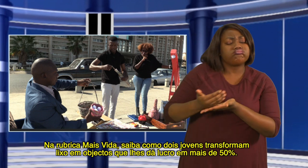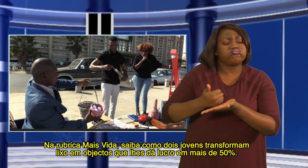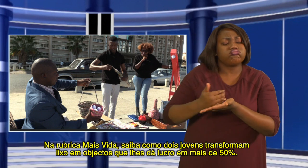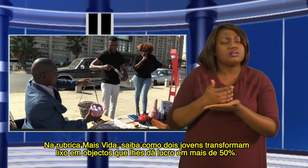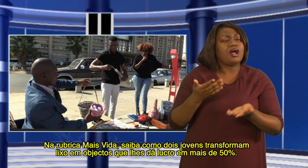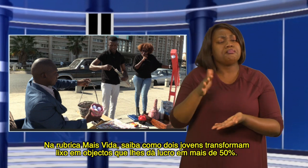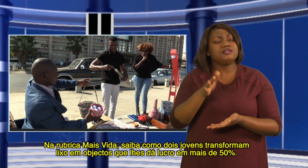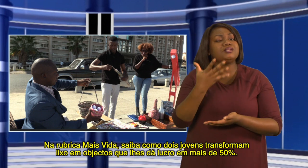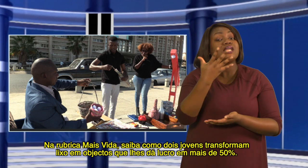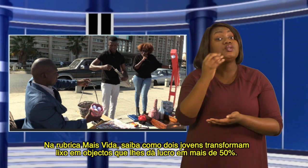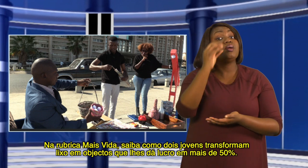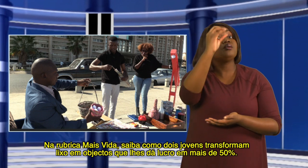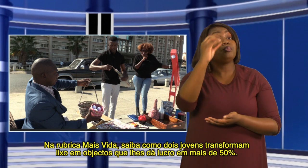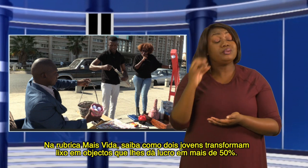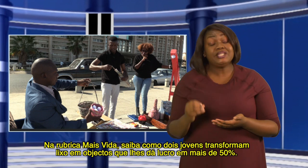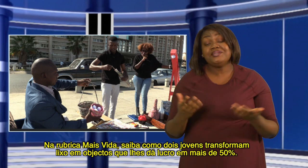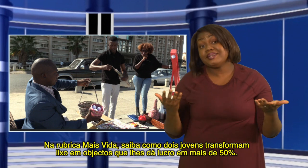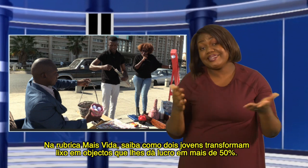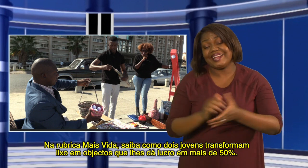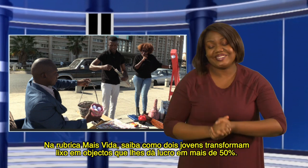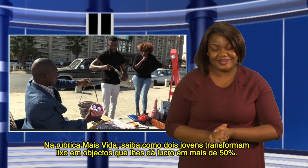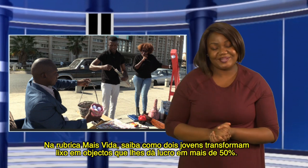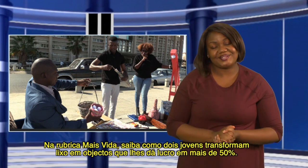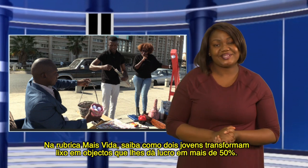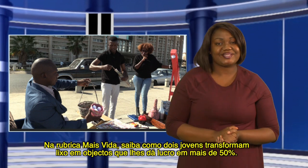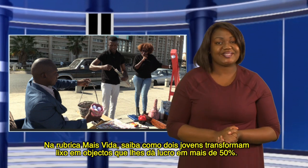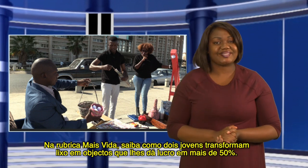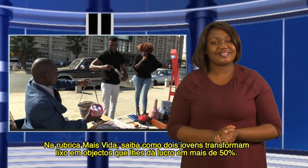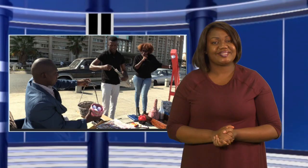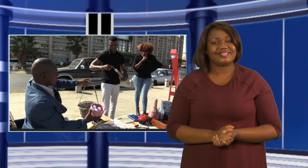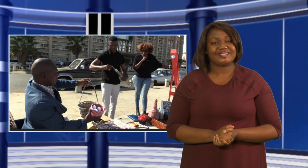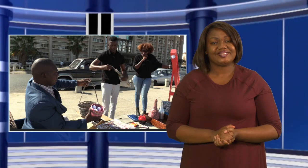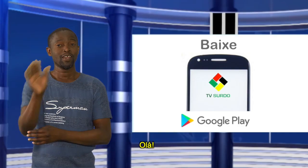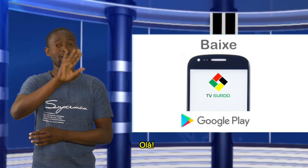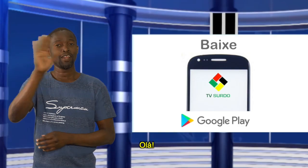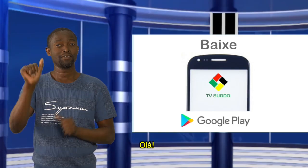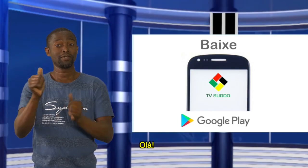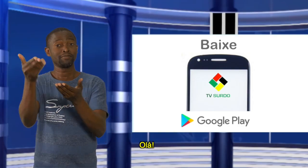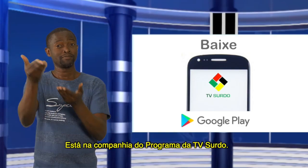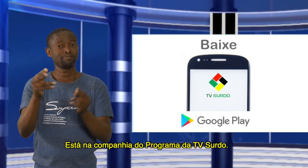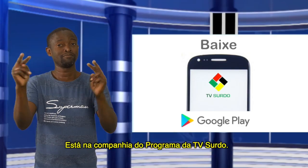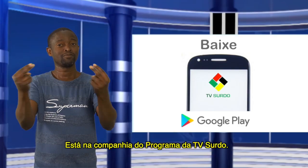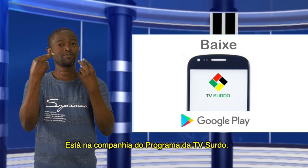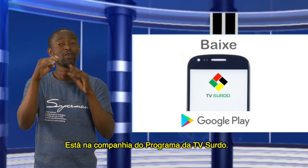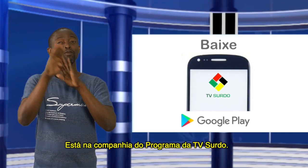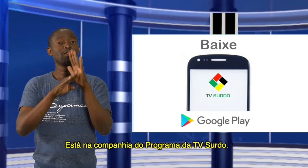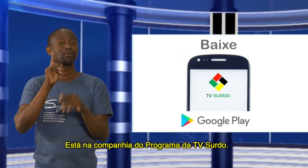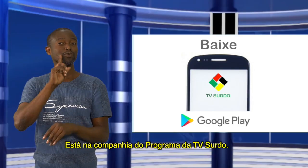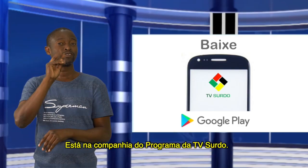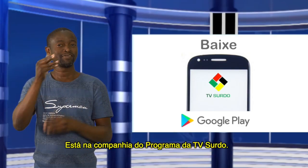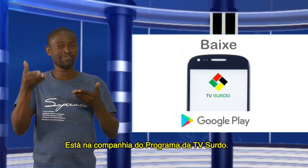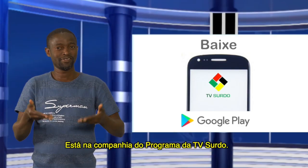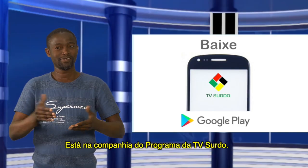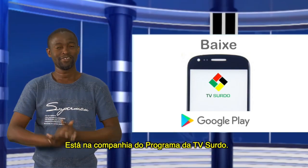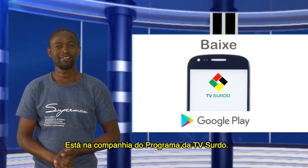transformaram o lixo em objetos que lhes dá lucro em mais de 50%. Olá, está na companhia do